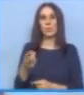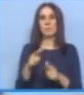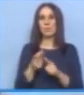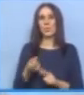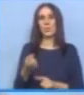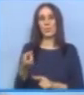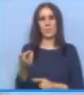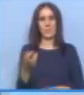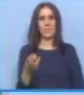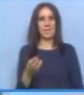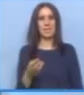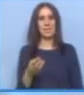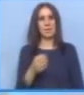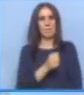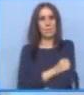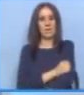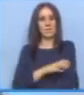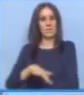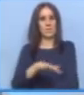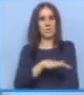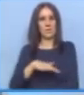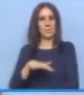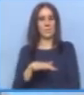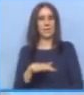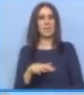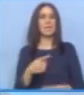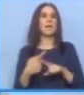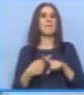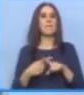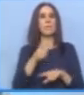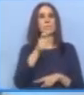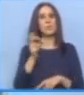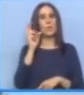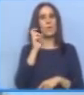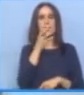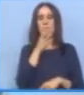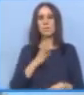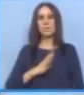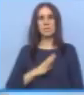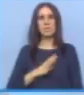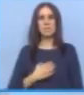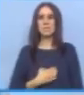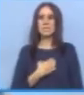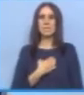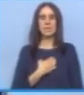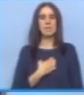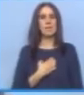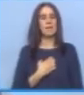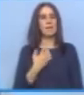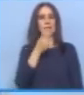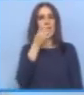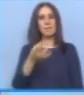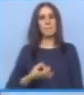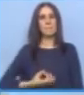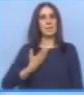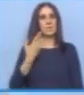primos a morar ali na zona. E é interessante ouvir as pessoas dizer que sentem como uma bênção terem